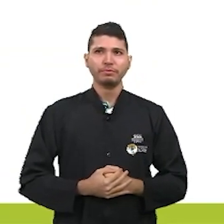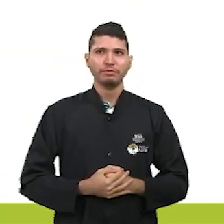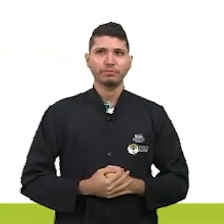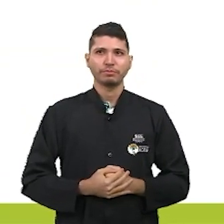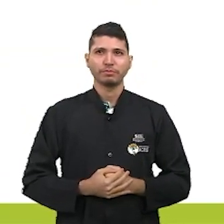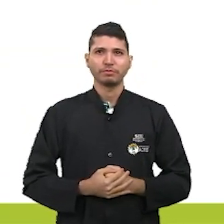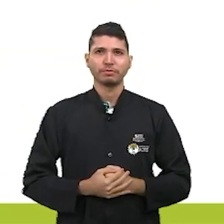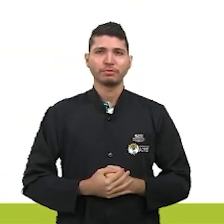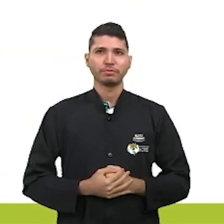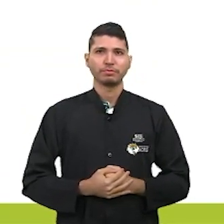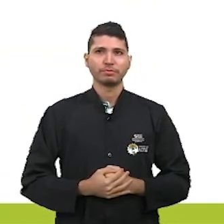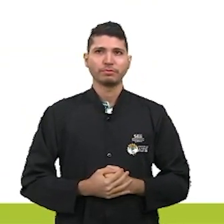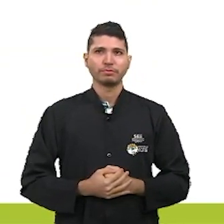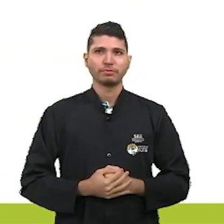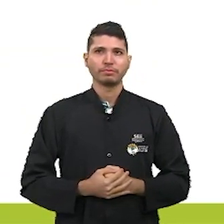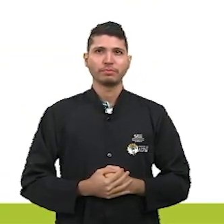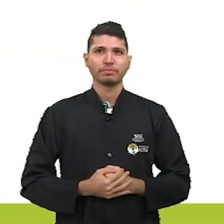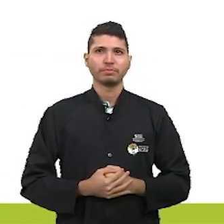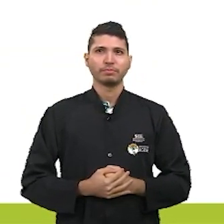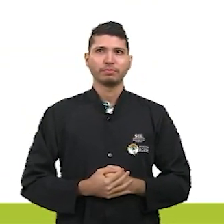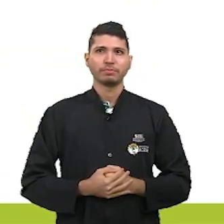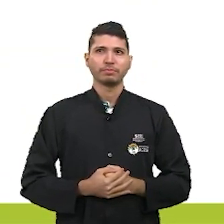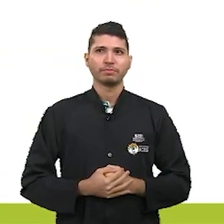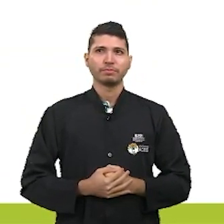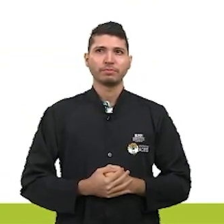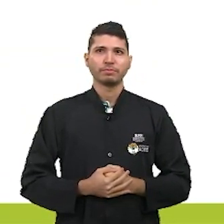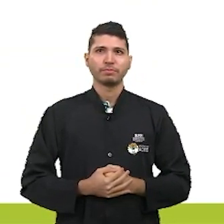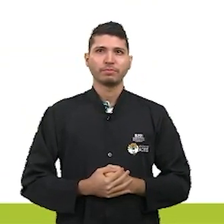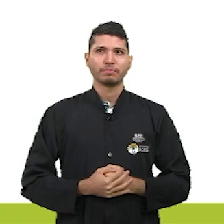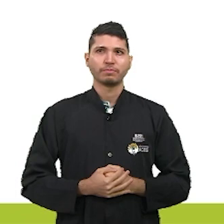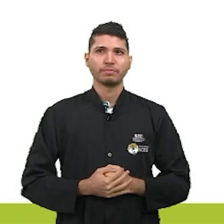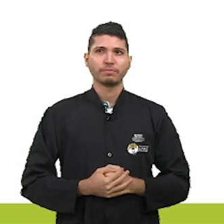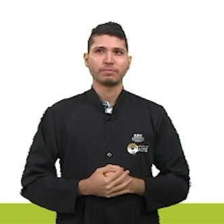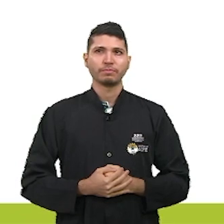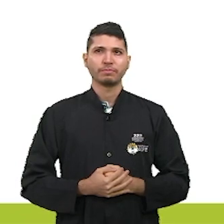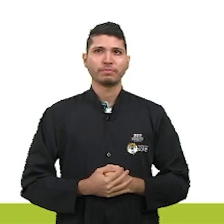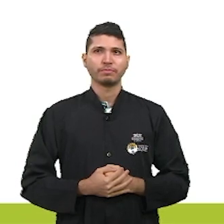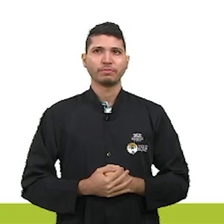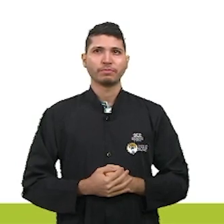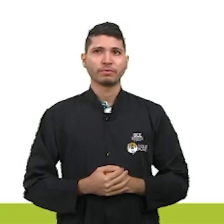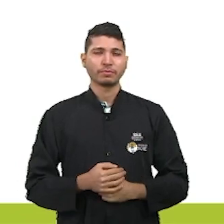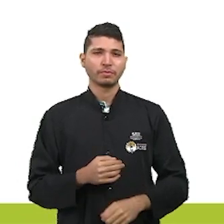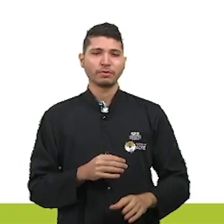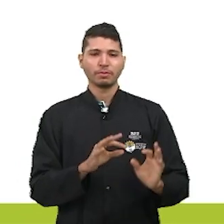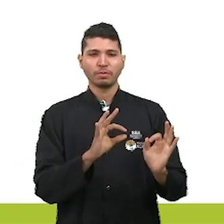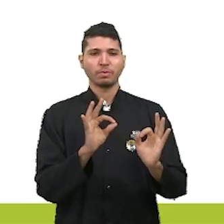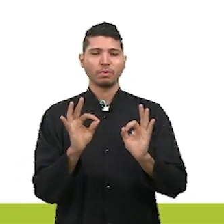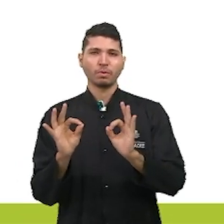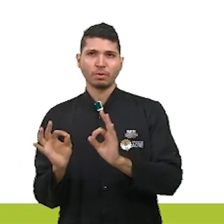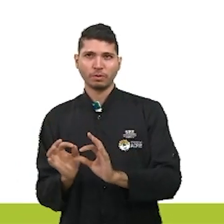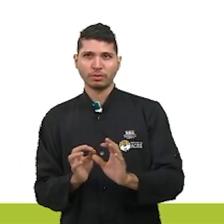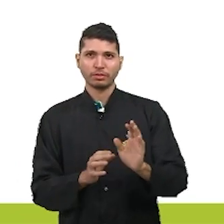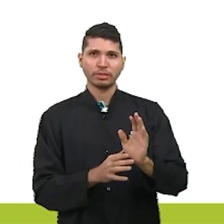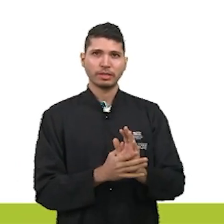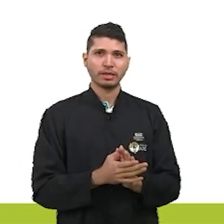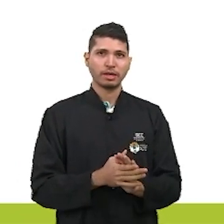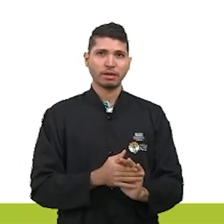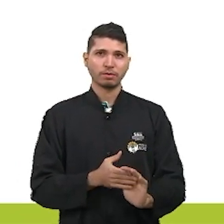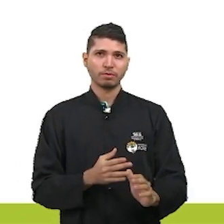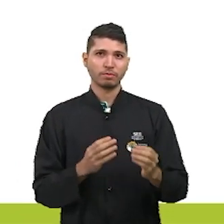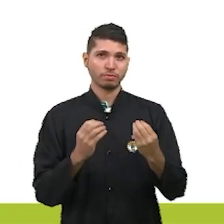Ok. Primeiramente, vamos colocar essas letras da palavra bruma em ordem alfabética.